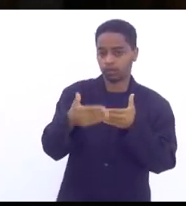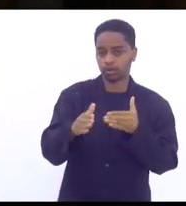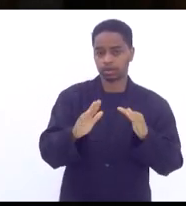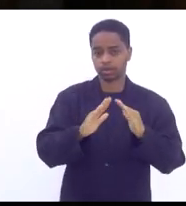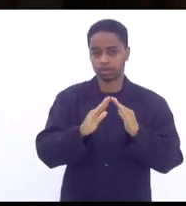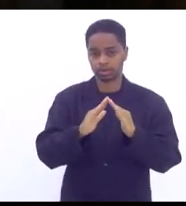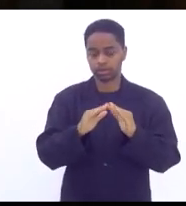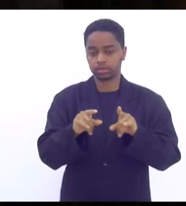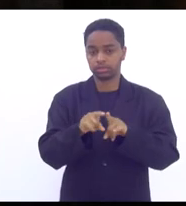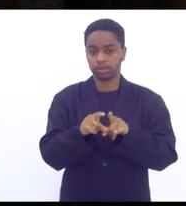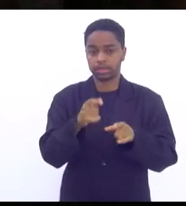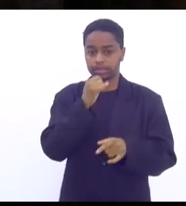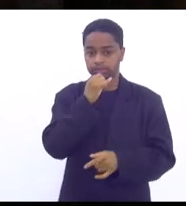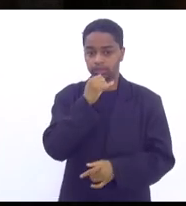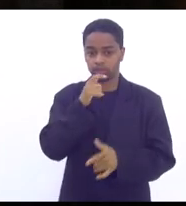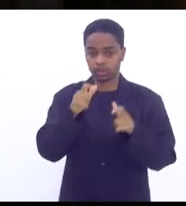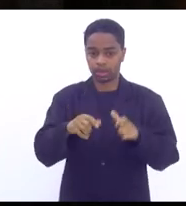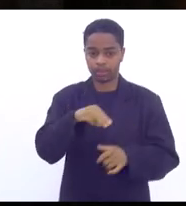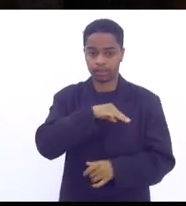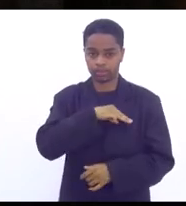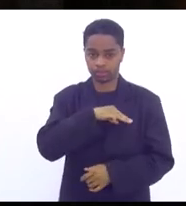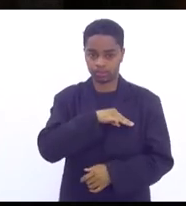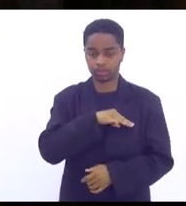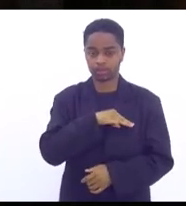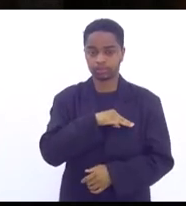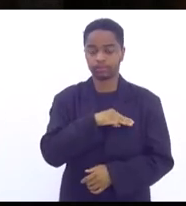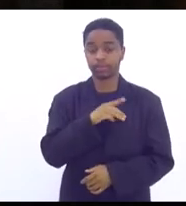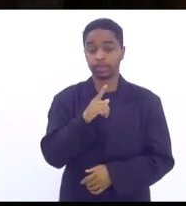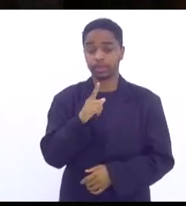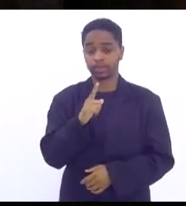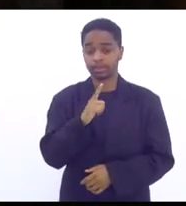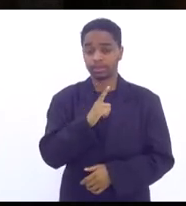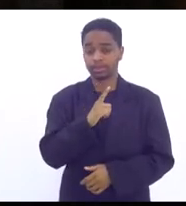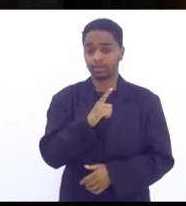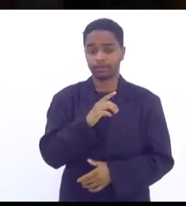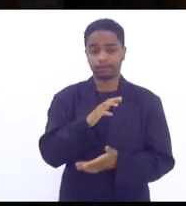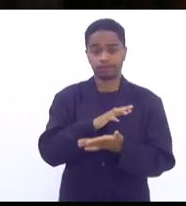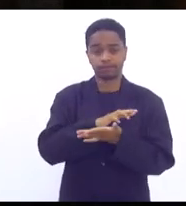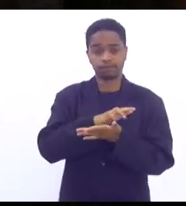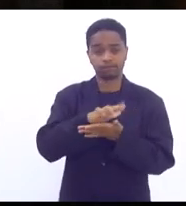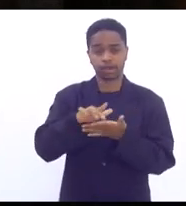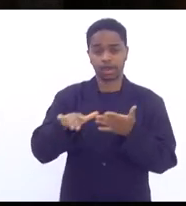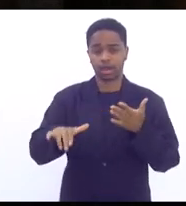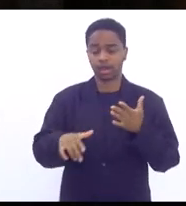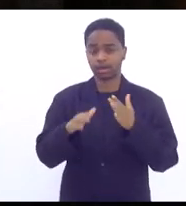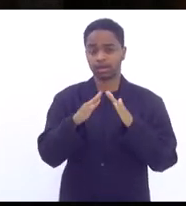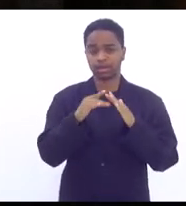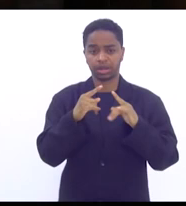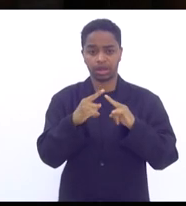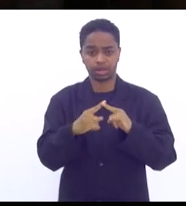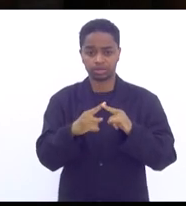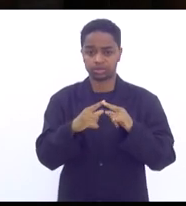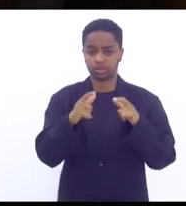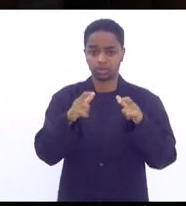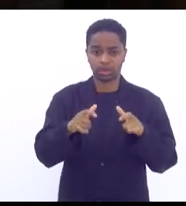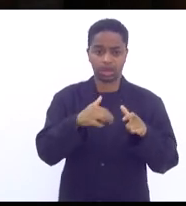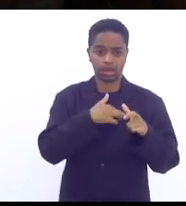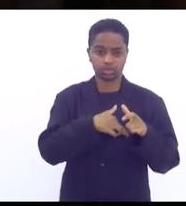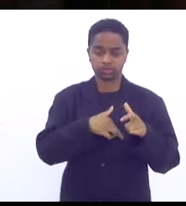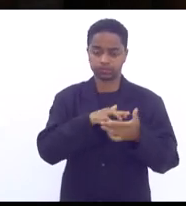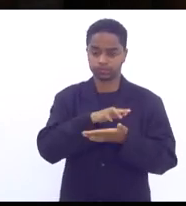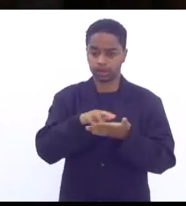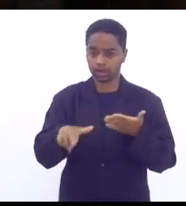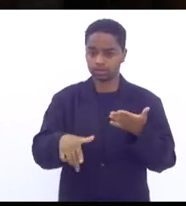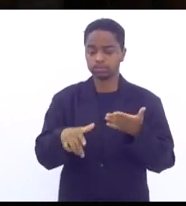de Madureira, por exemplo, tem vários templos religiosos que já várias